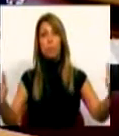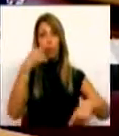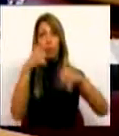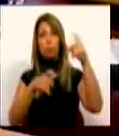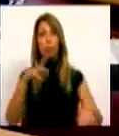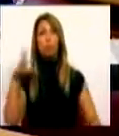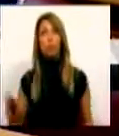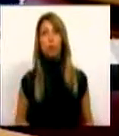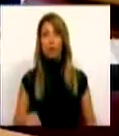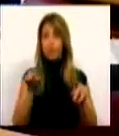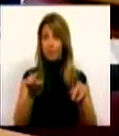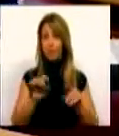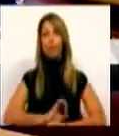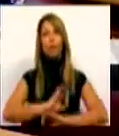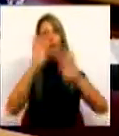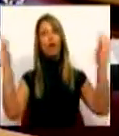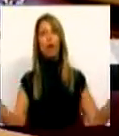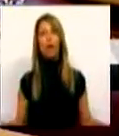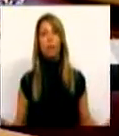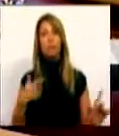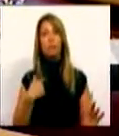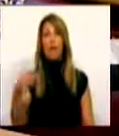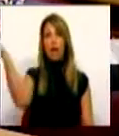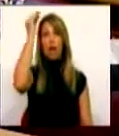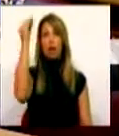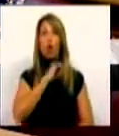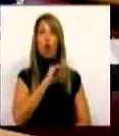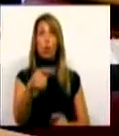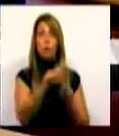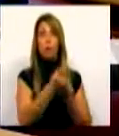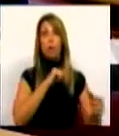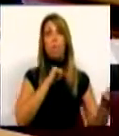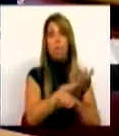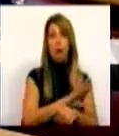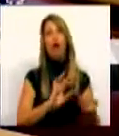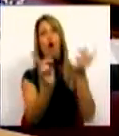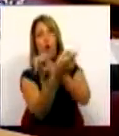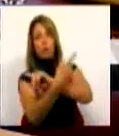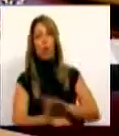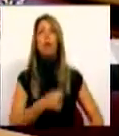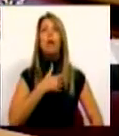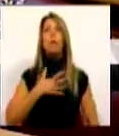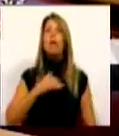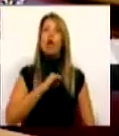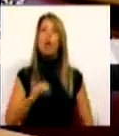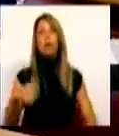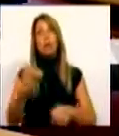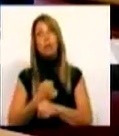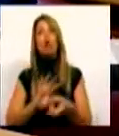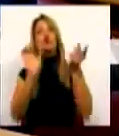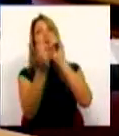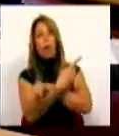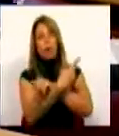muito claro. Interior contra o litoral e o seu contrário, empresas contra os trabalhadores e o seu